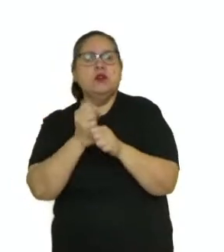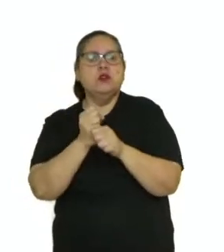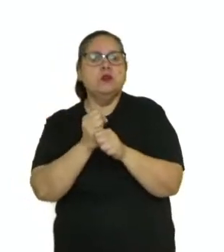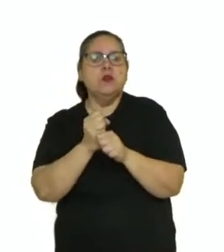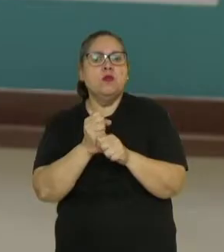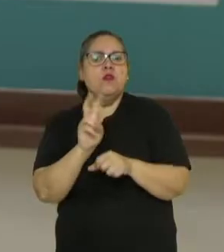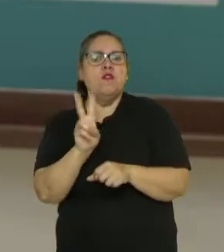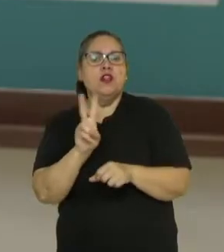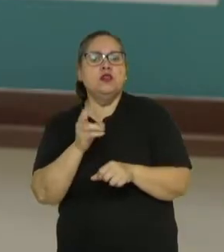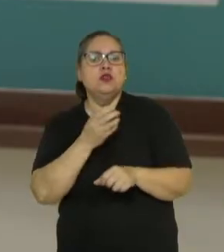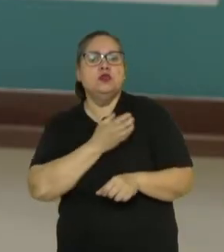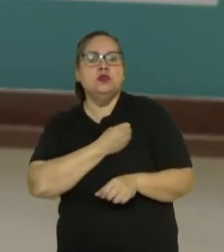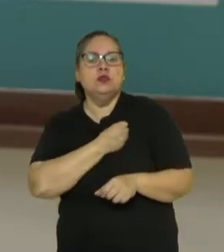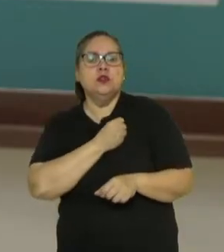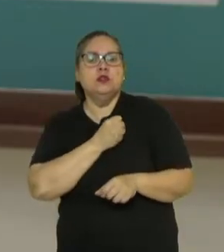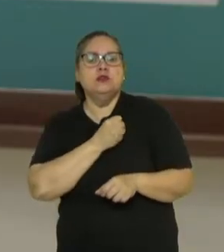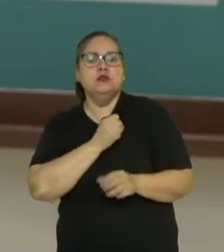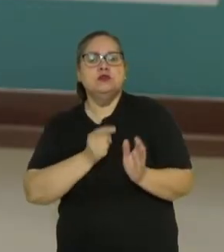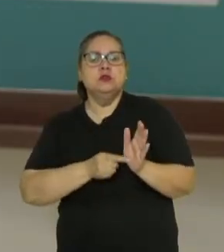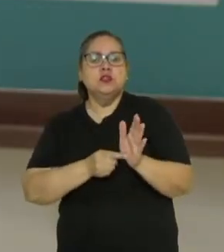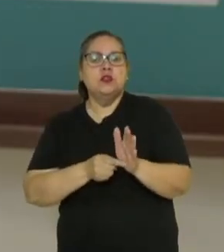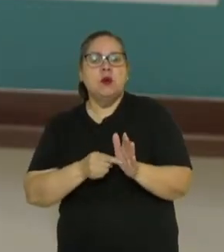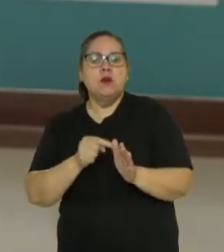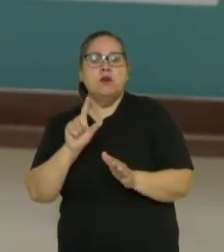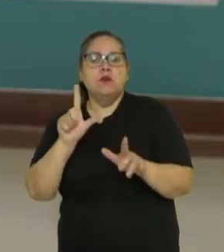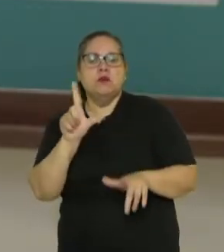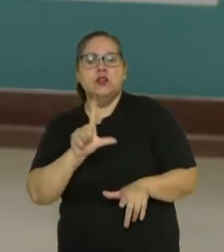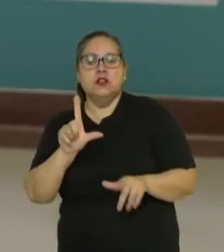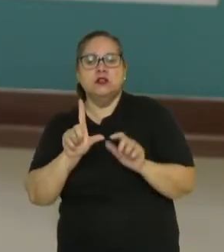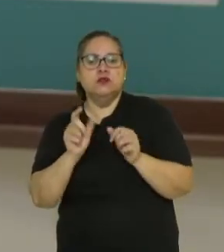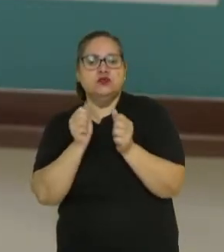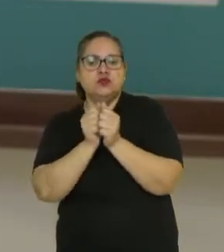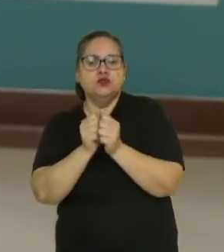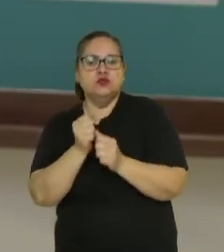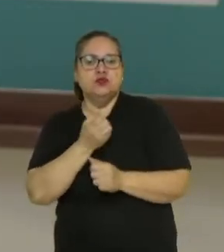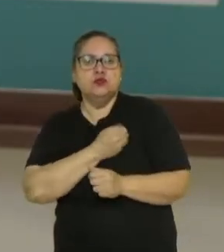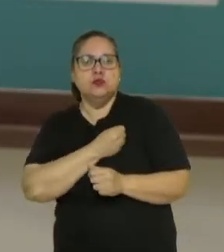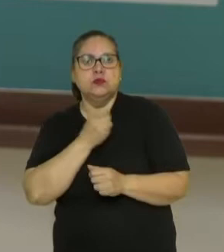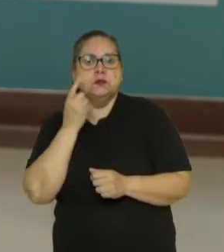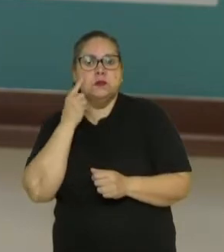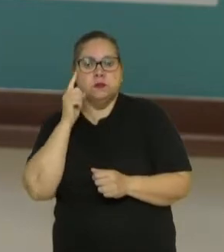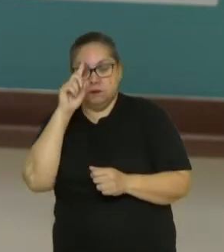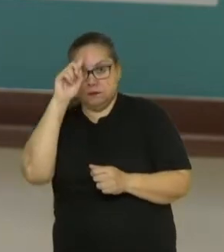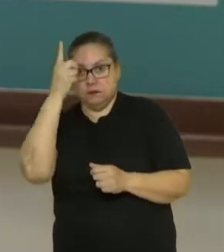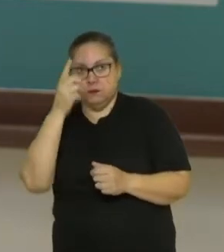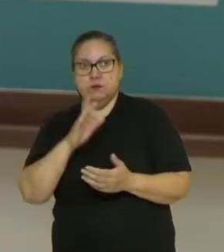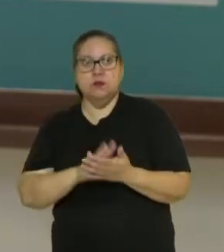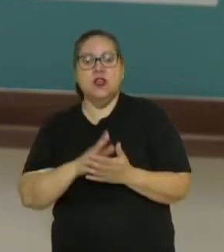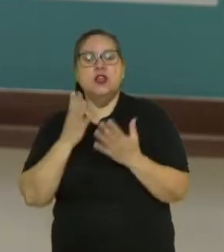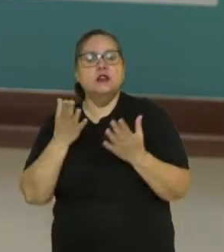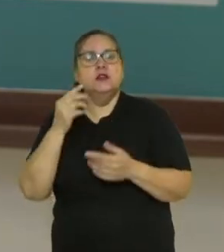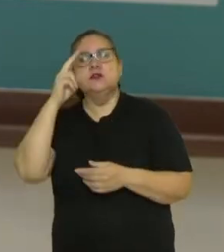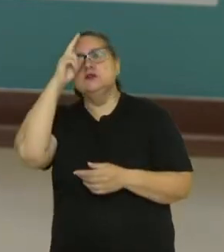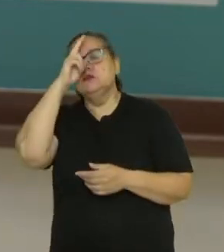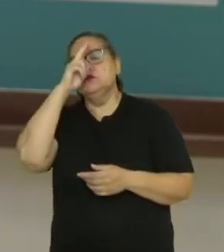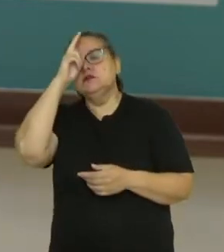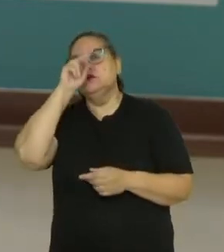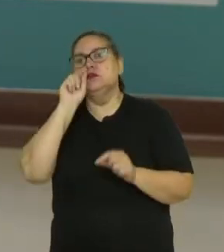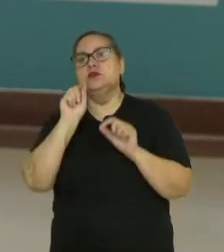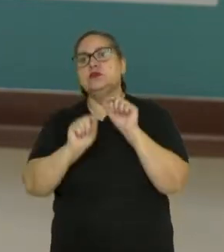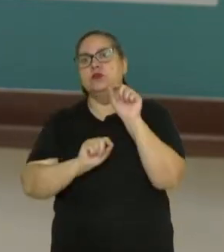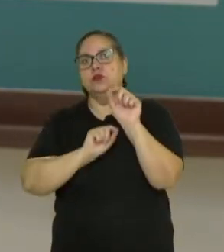valor numérico de uma expressão algébrica? Vamos descobrir. Quero que você recorde o